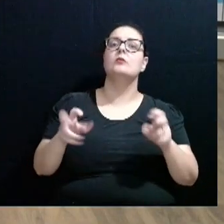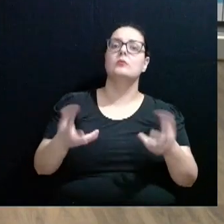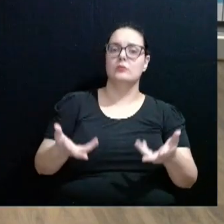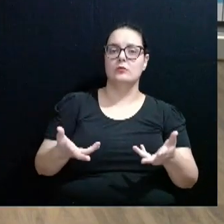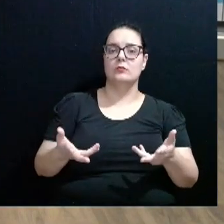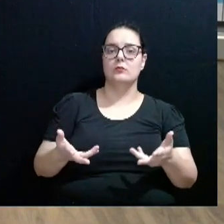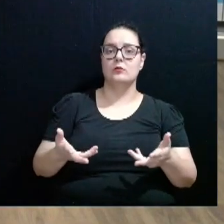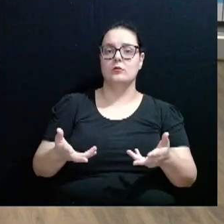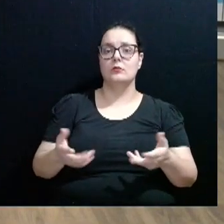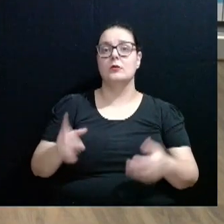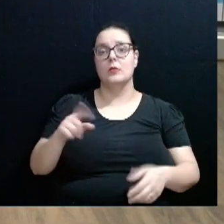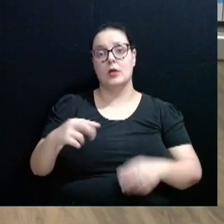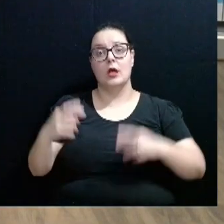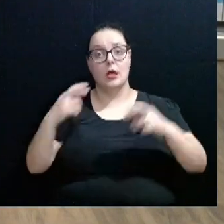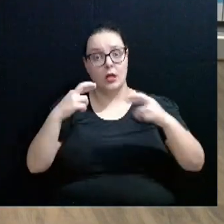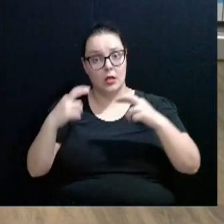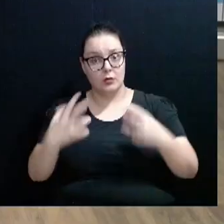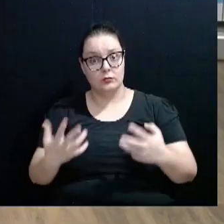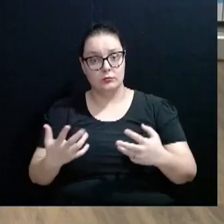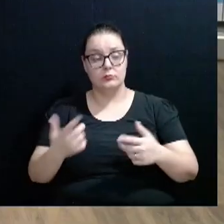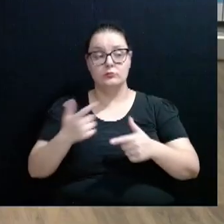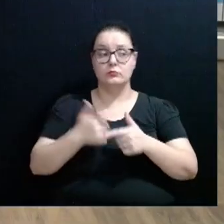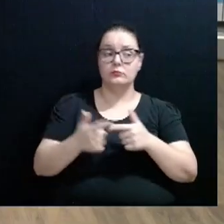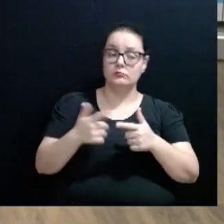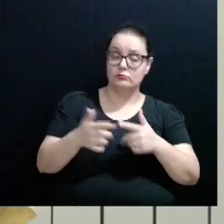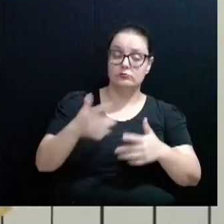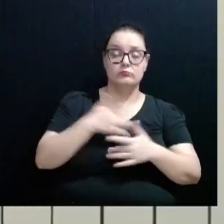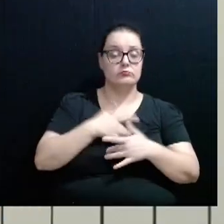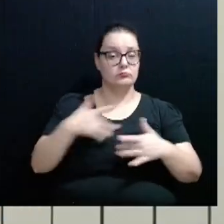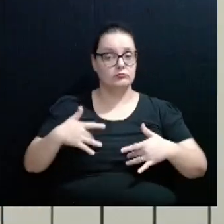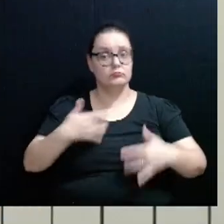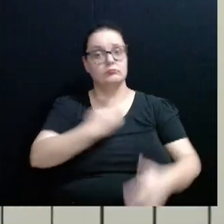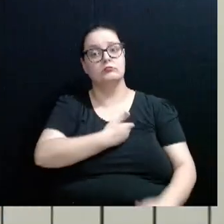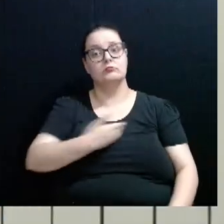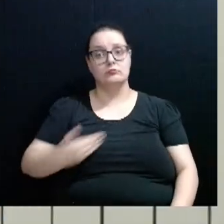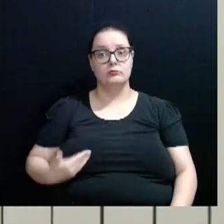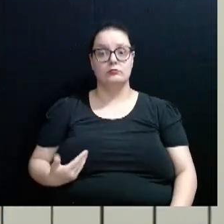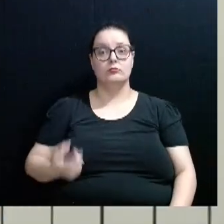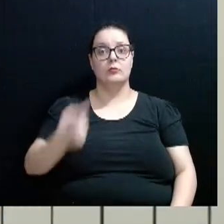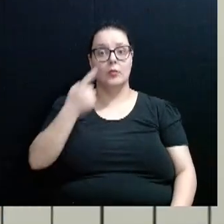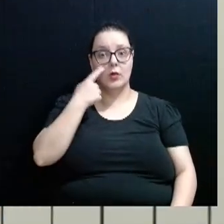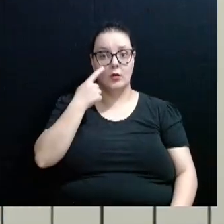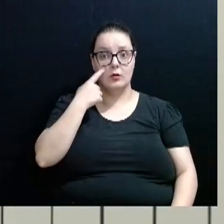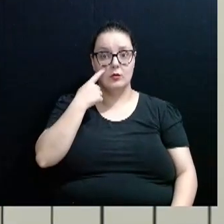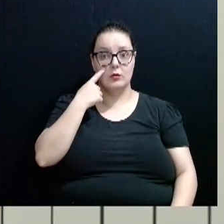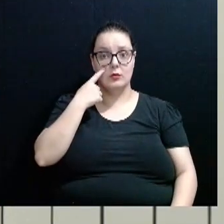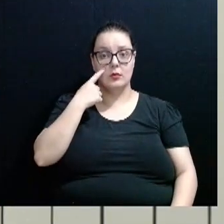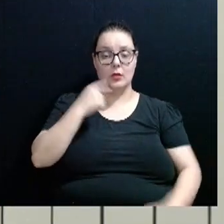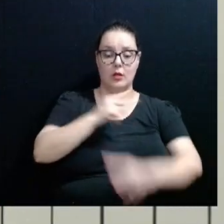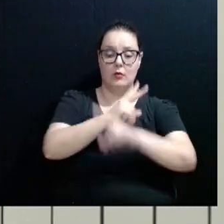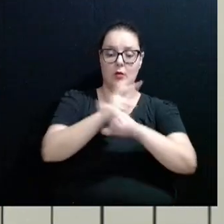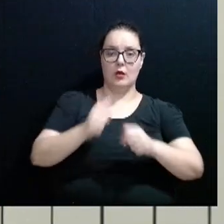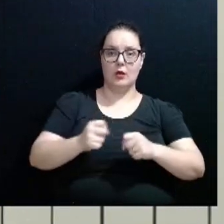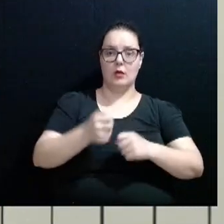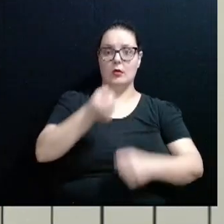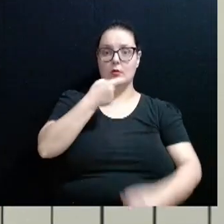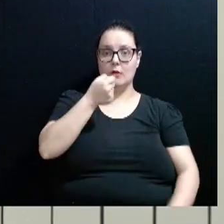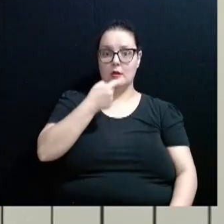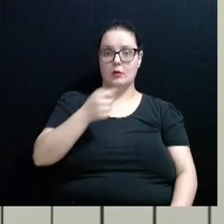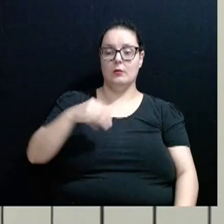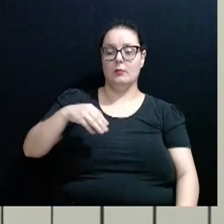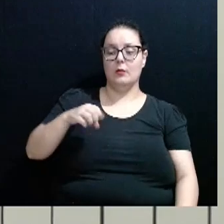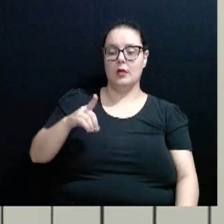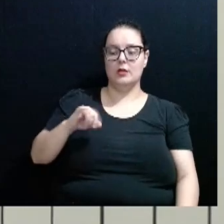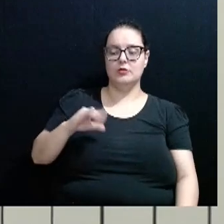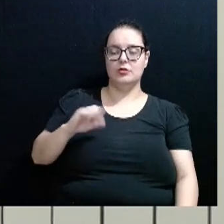considerado problema de saúde pública. Olha só, a intoxicação medicamentosa.